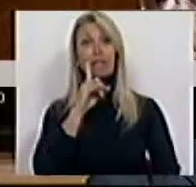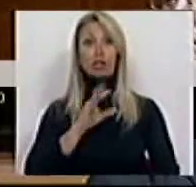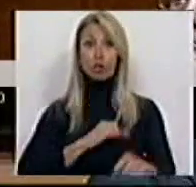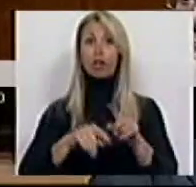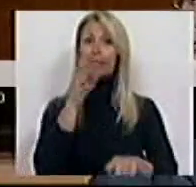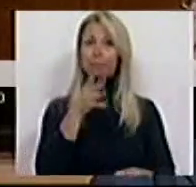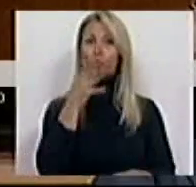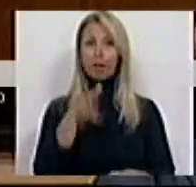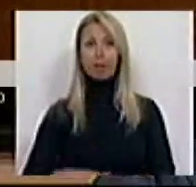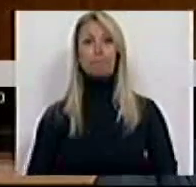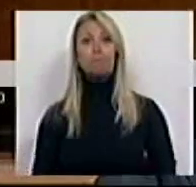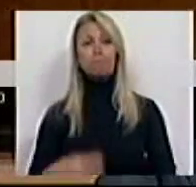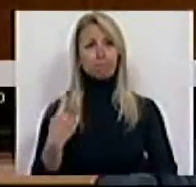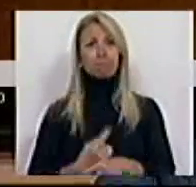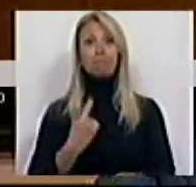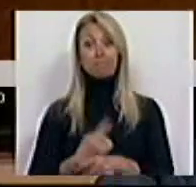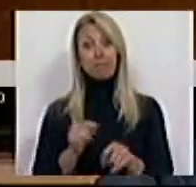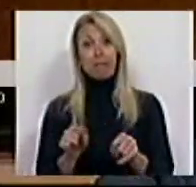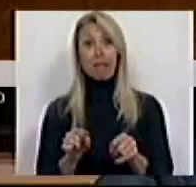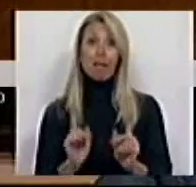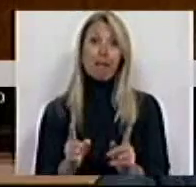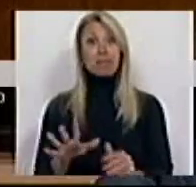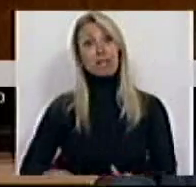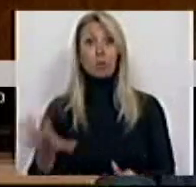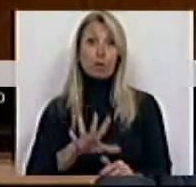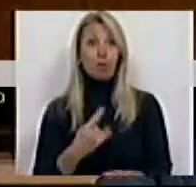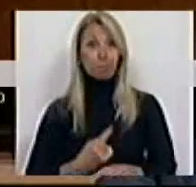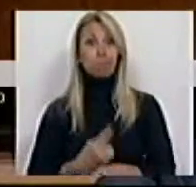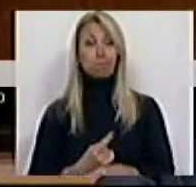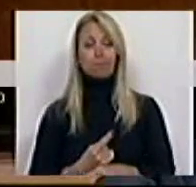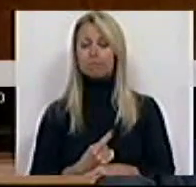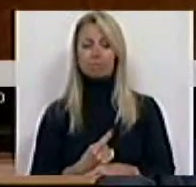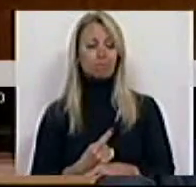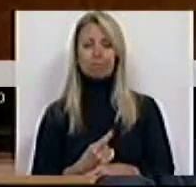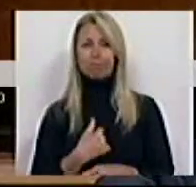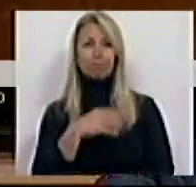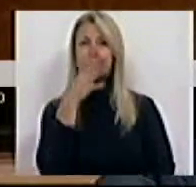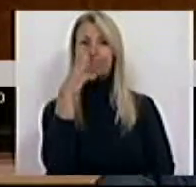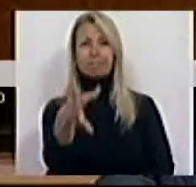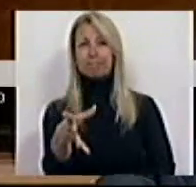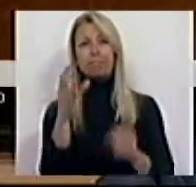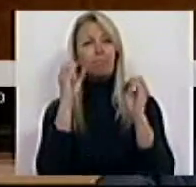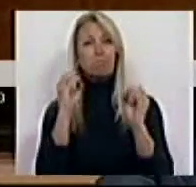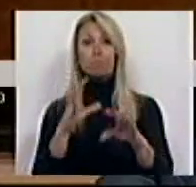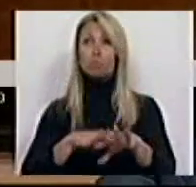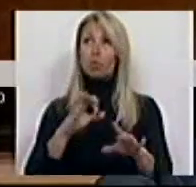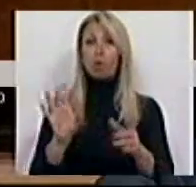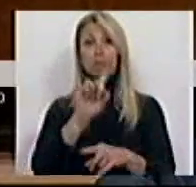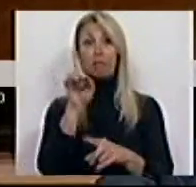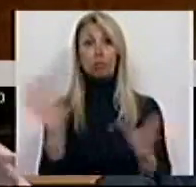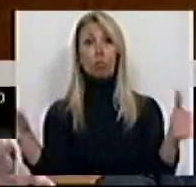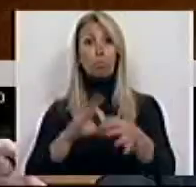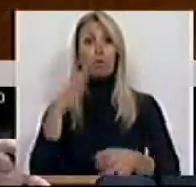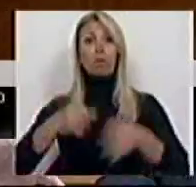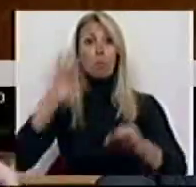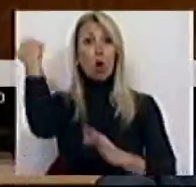deputada que, ainda que fosse essa a circunstância, não farei nenhuma declaração sobre as questões relacionadas com o Tribunal Constitucional